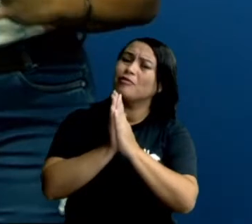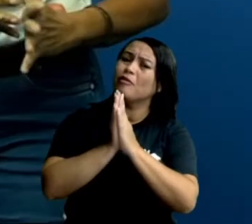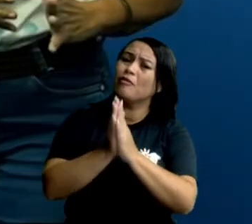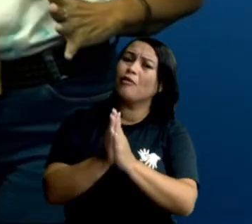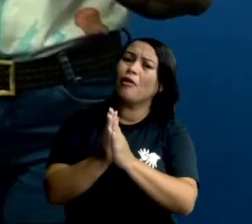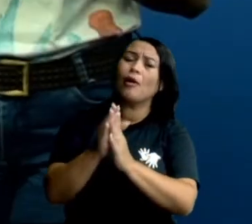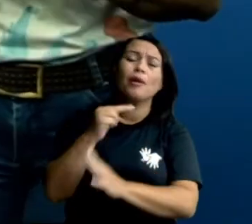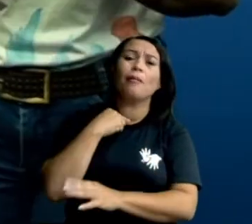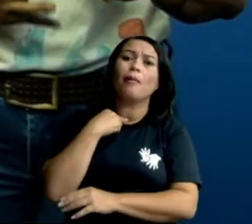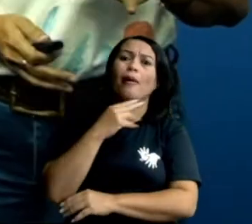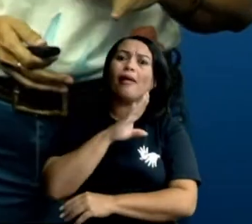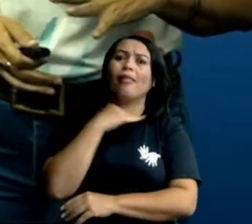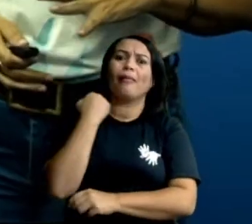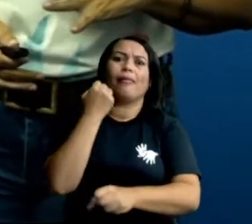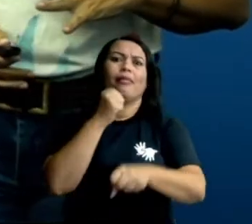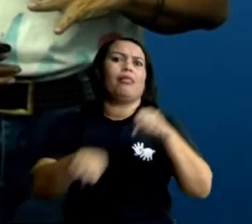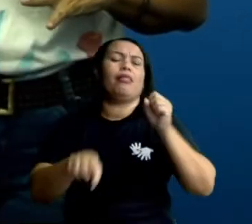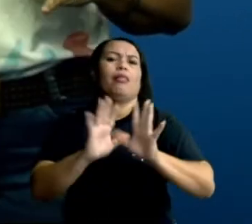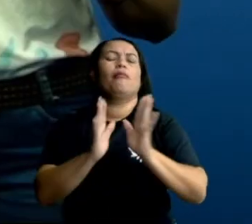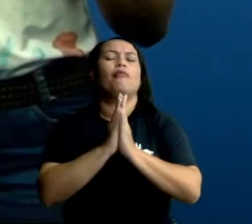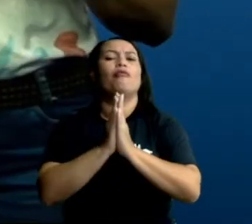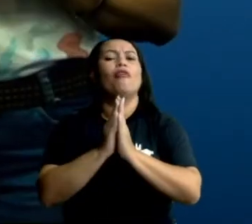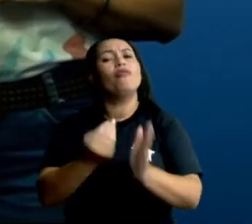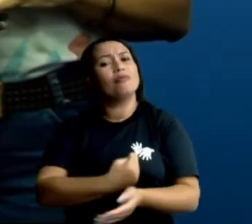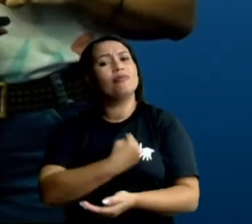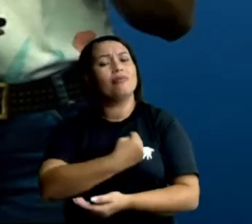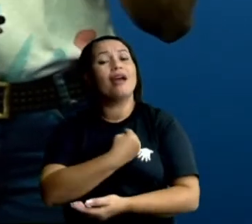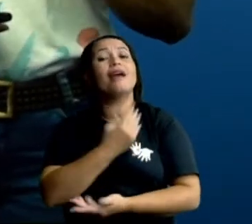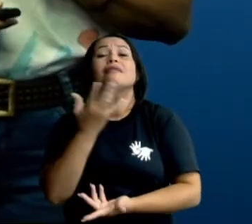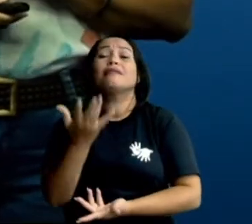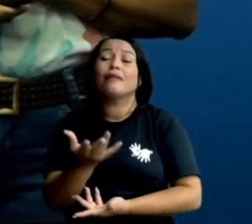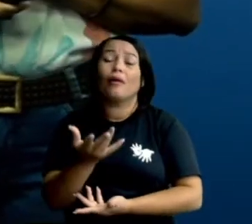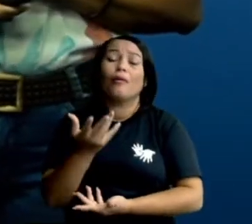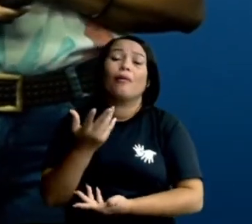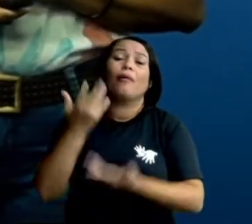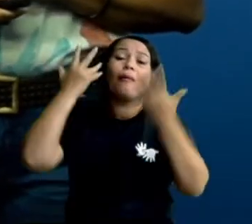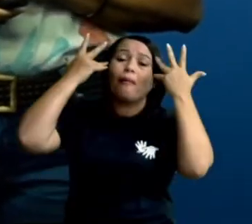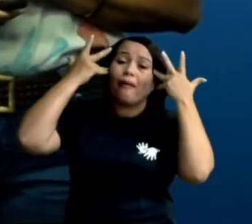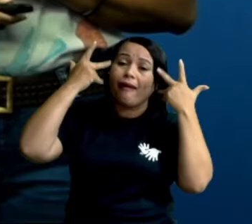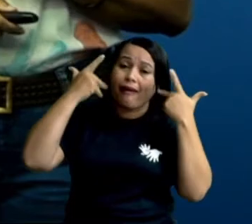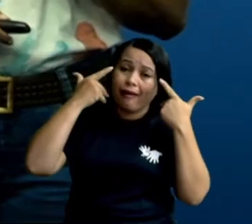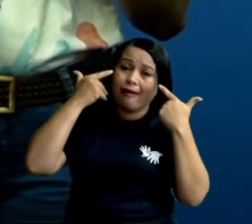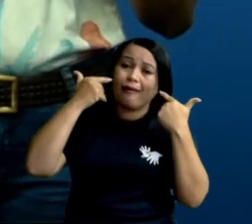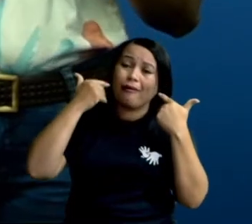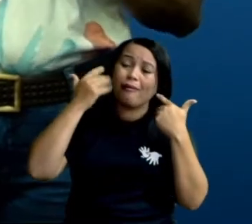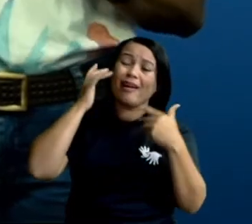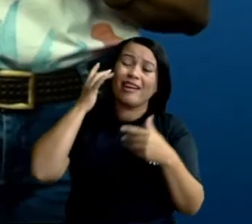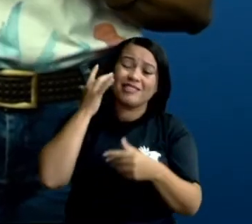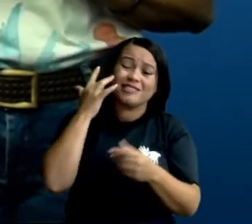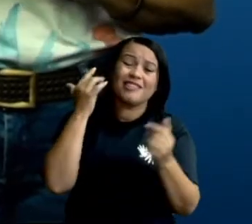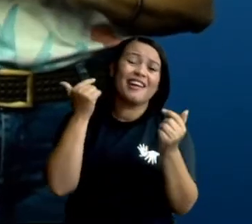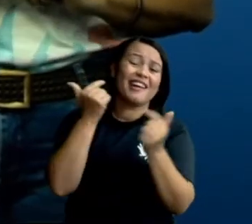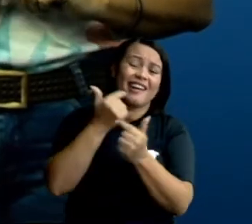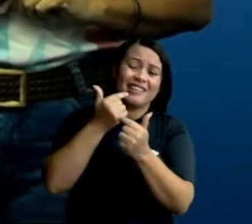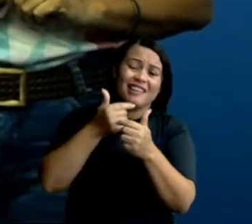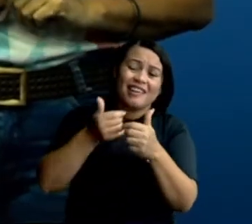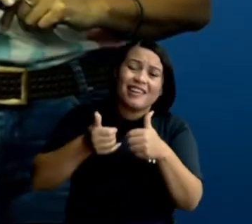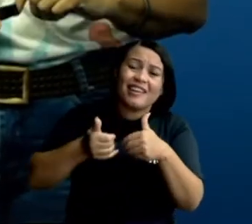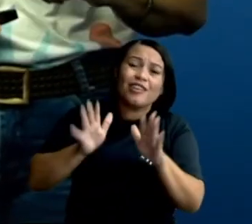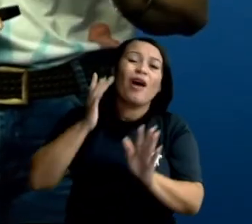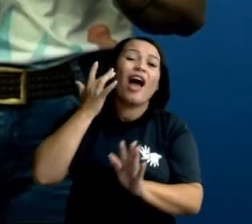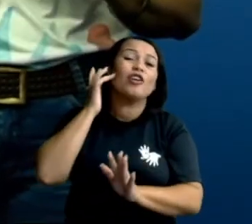favor, não me mate, me deixe viver. E o leão atendeu. Ele achou que nunca o